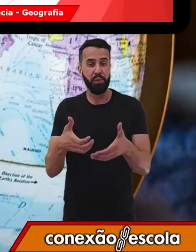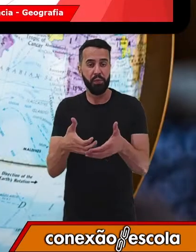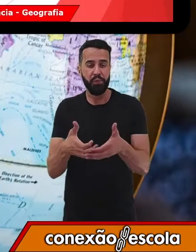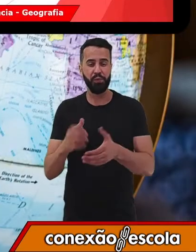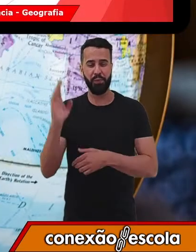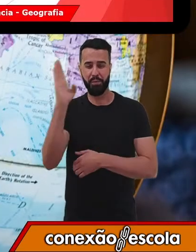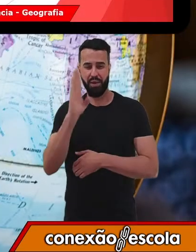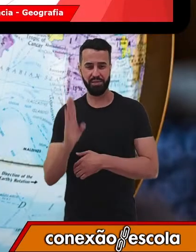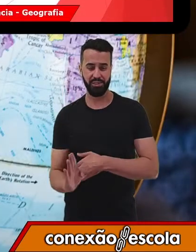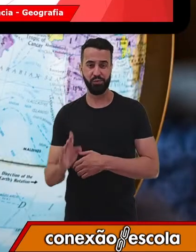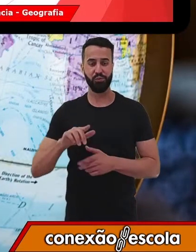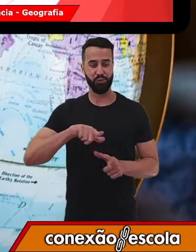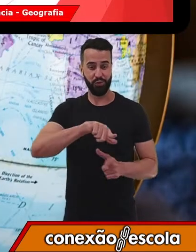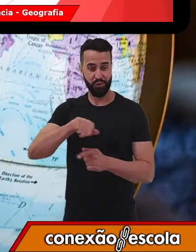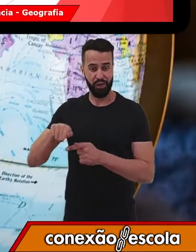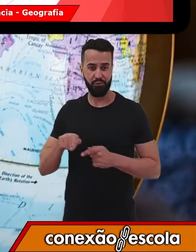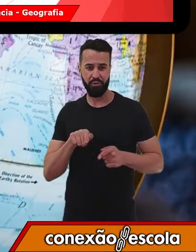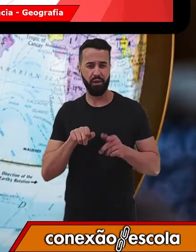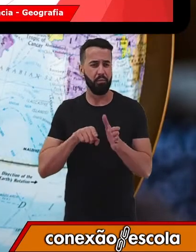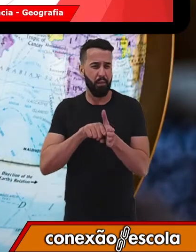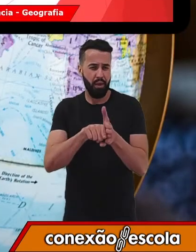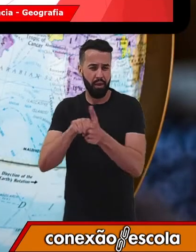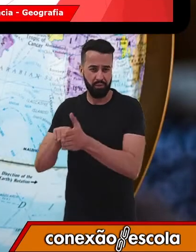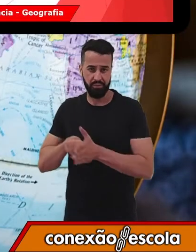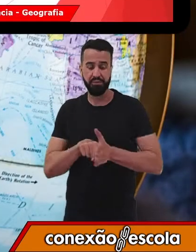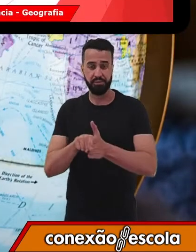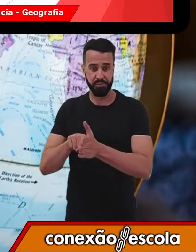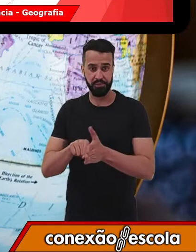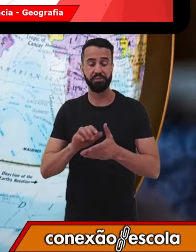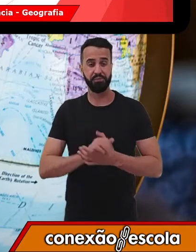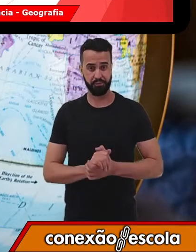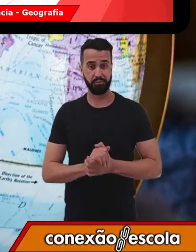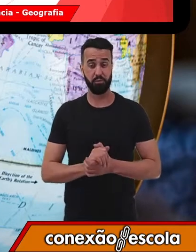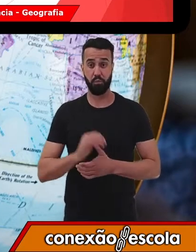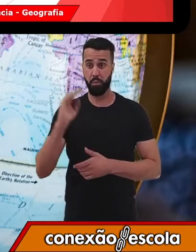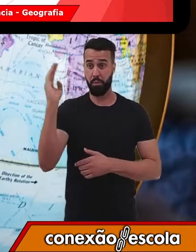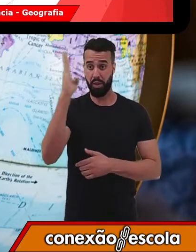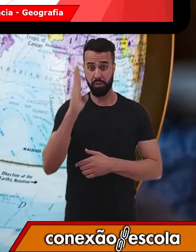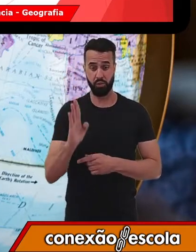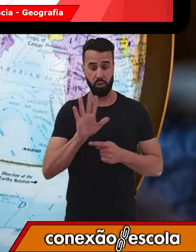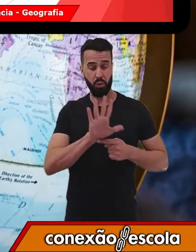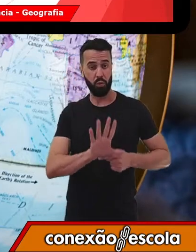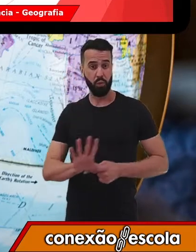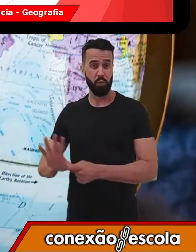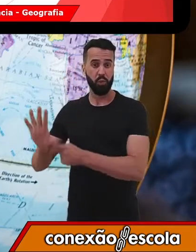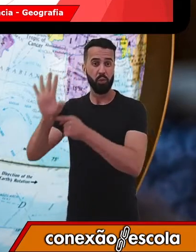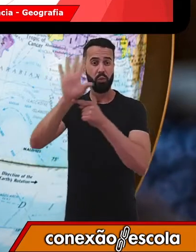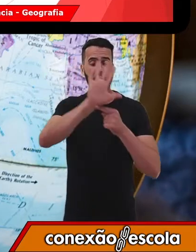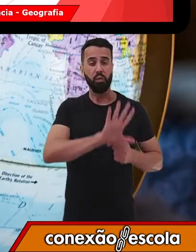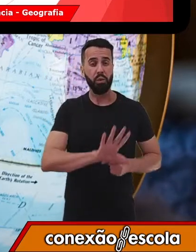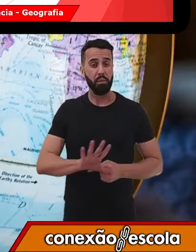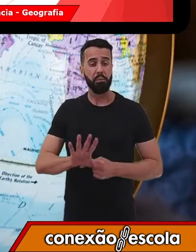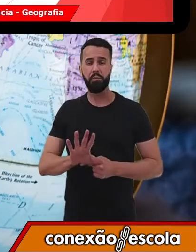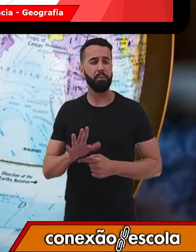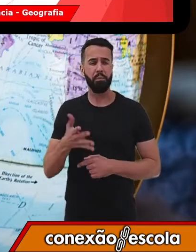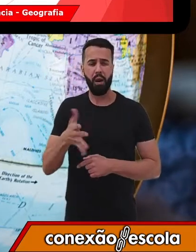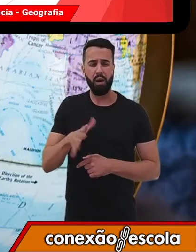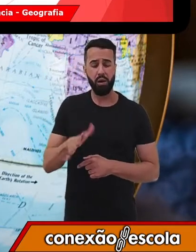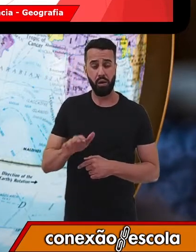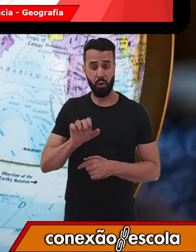e Estatística. A extensão territorial do nosso país é de aproximadamente